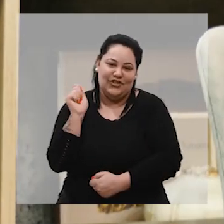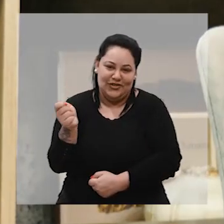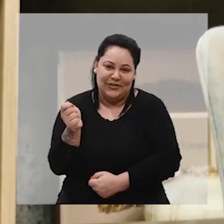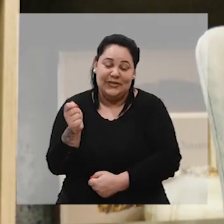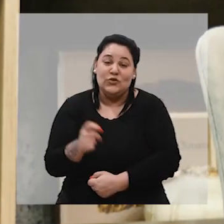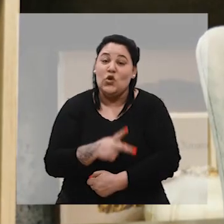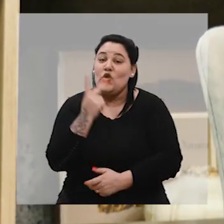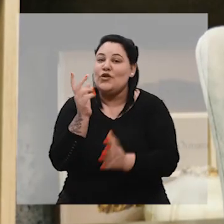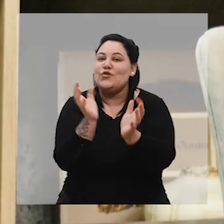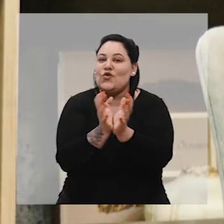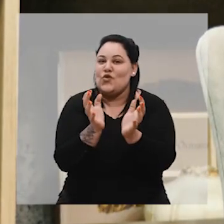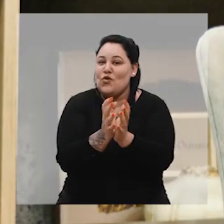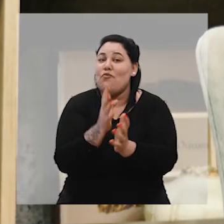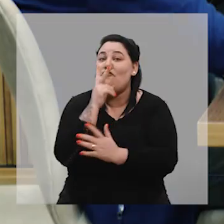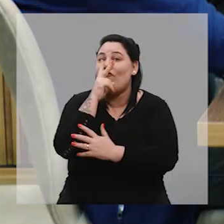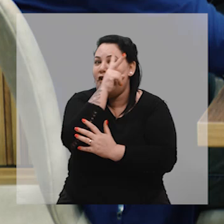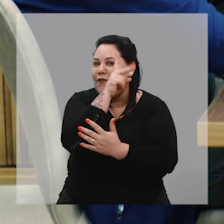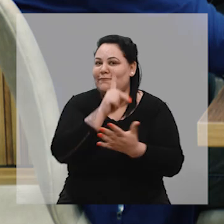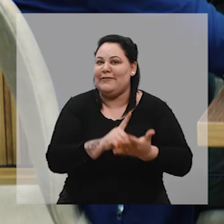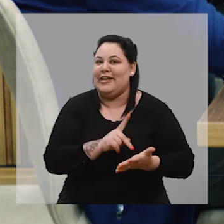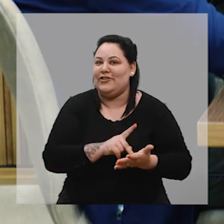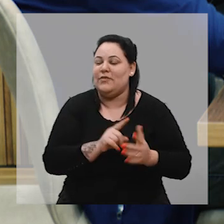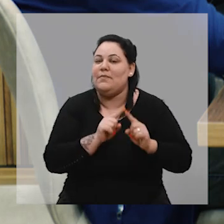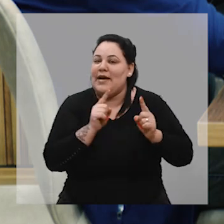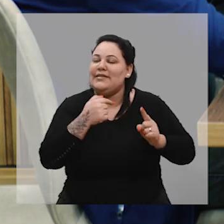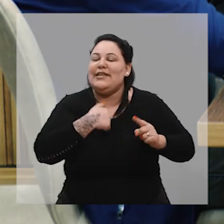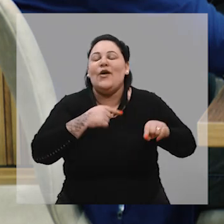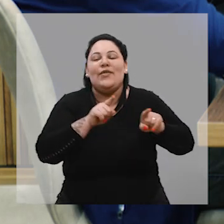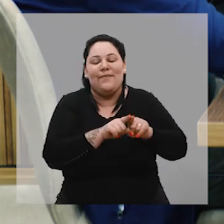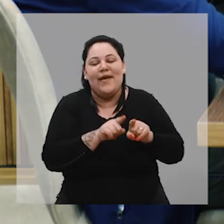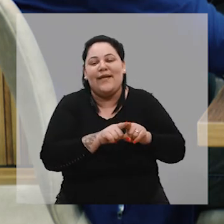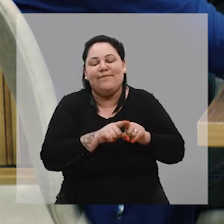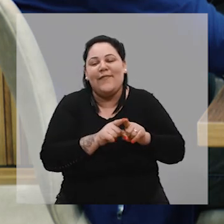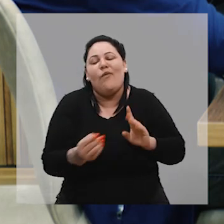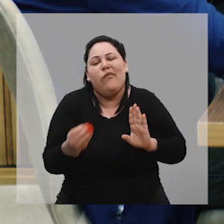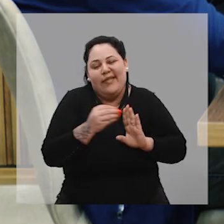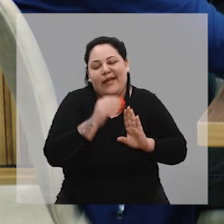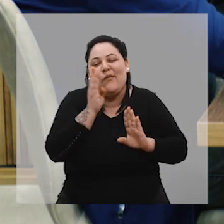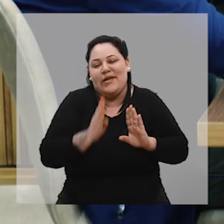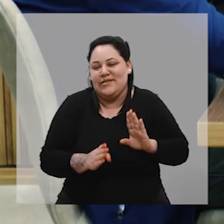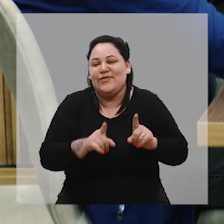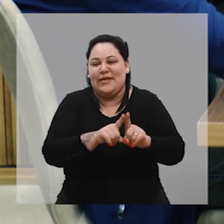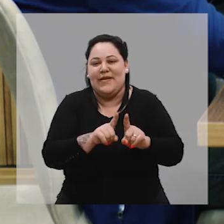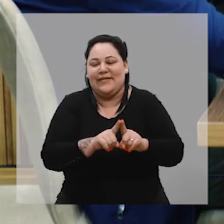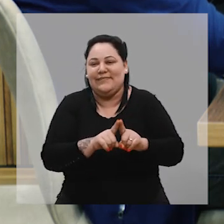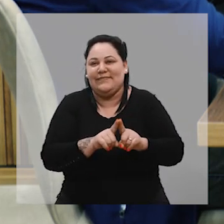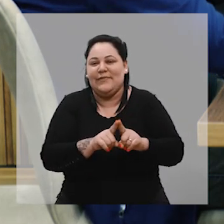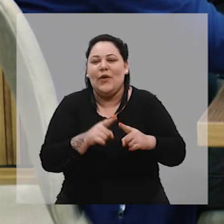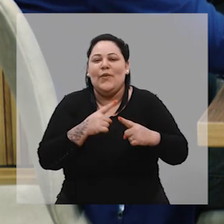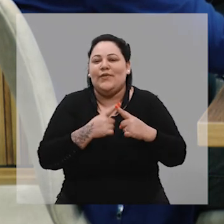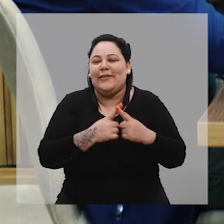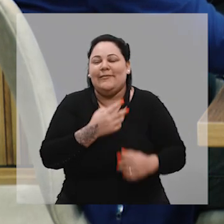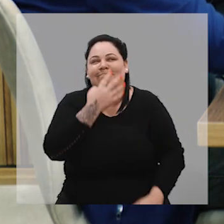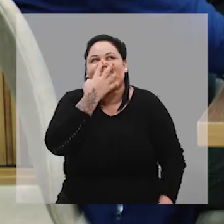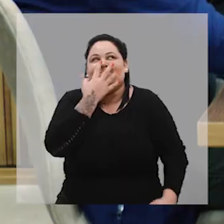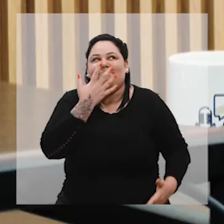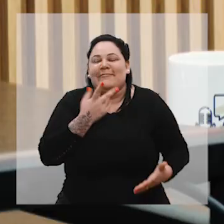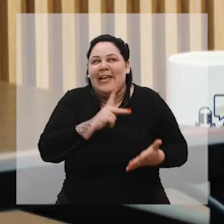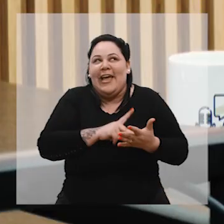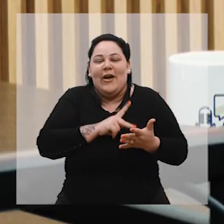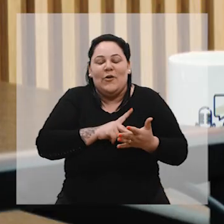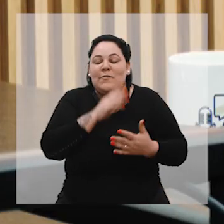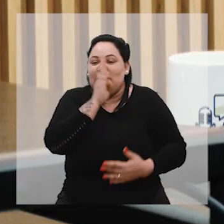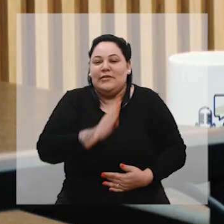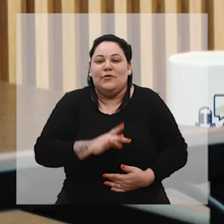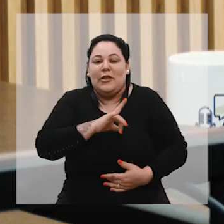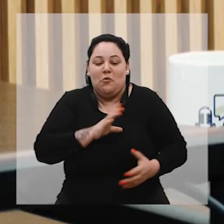duas seleções muito fortes, cara. Só que eu também colocaria o Brasil nesse time, cara. Cara, o Brasil